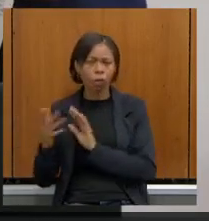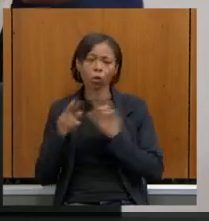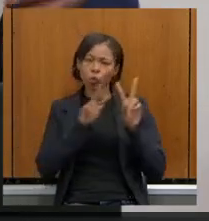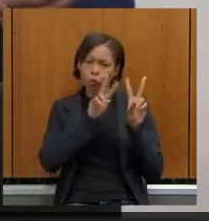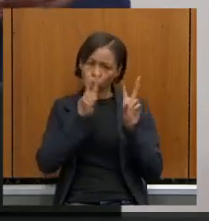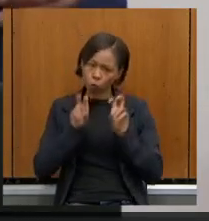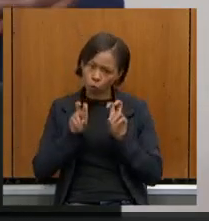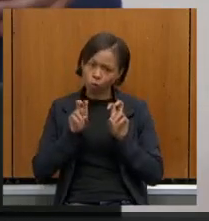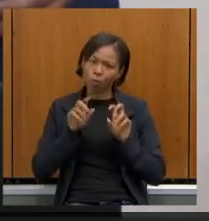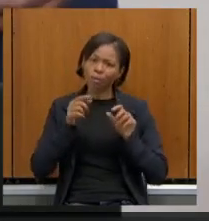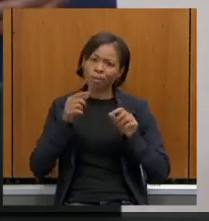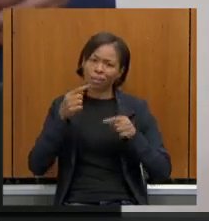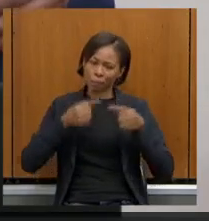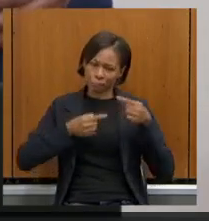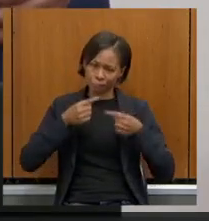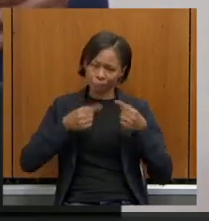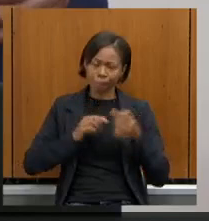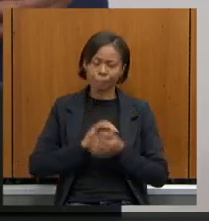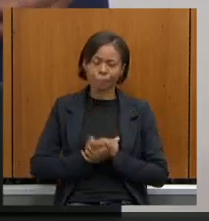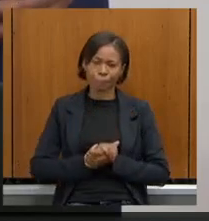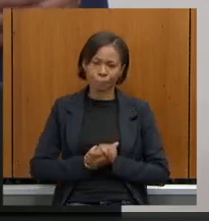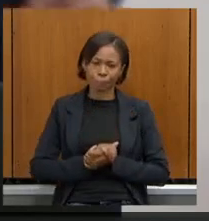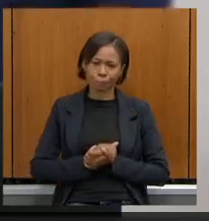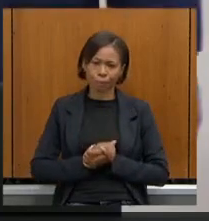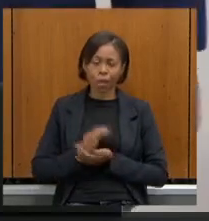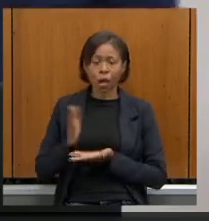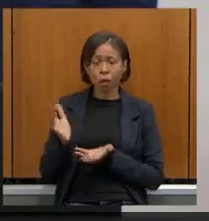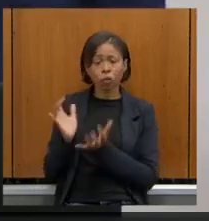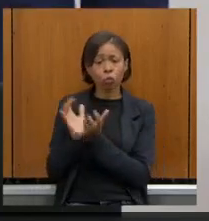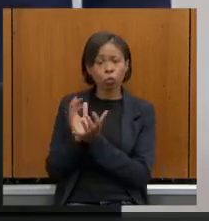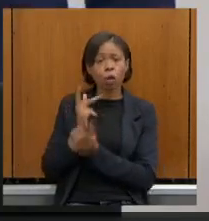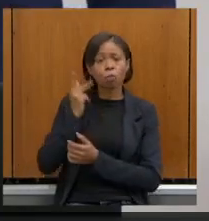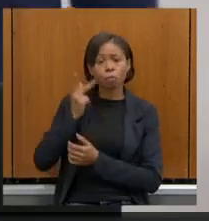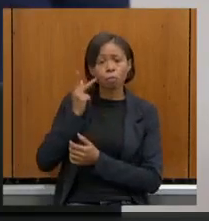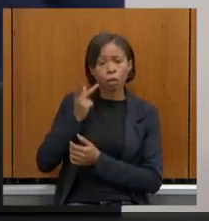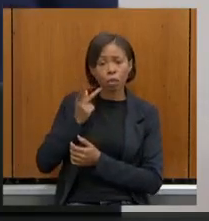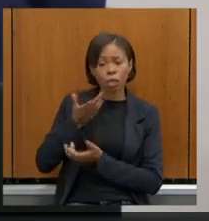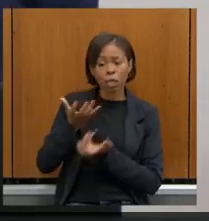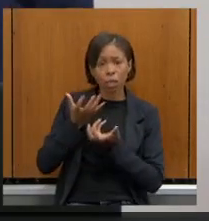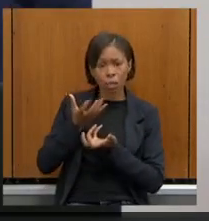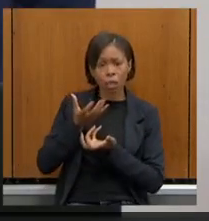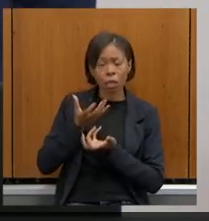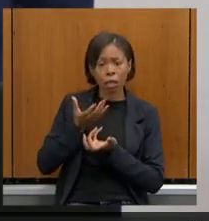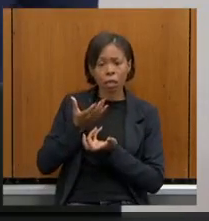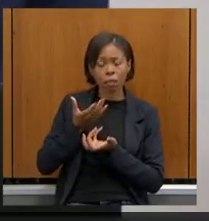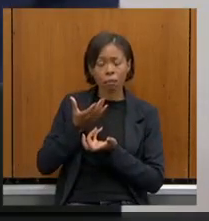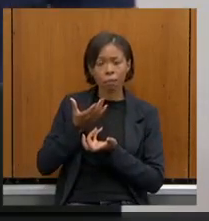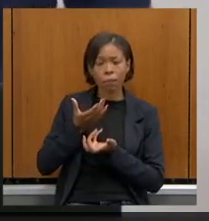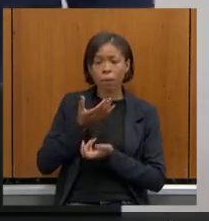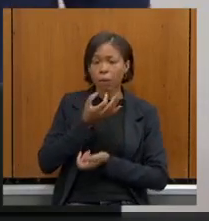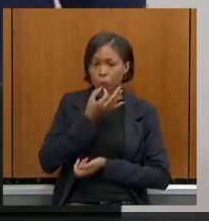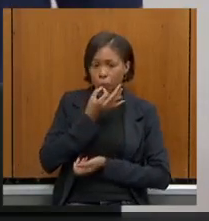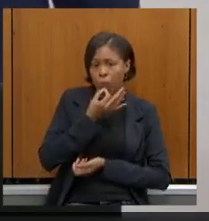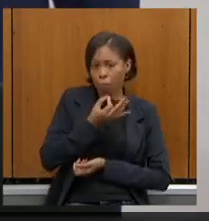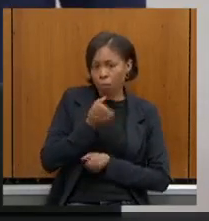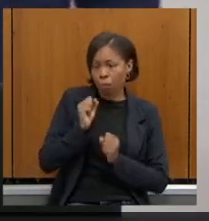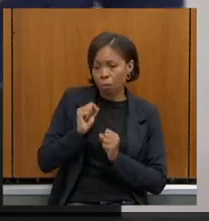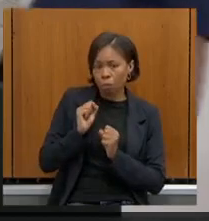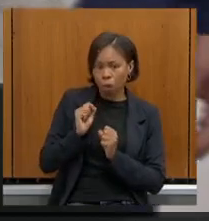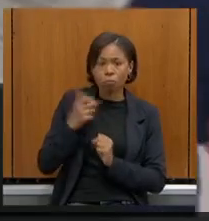debatido os parlamentares que ainda desejarem apresentar requerimentos podem manifestar oralmente